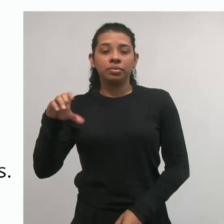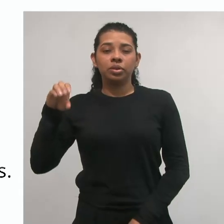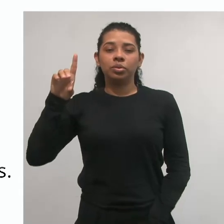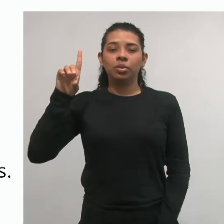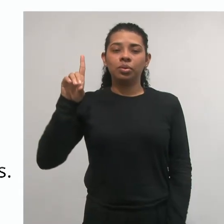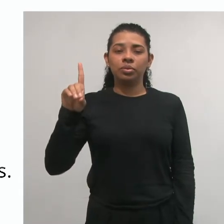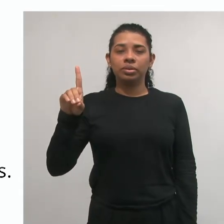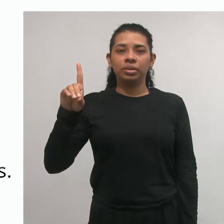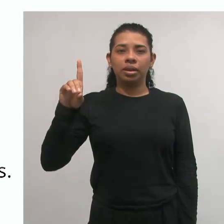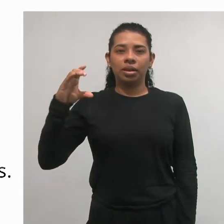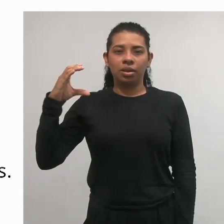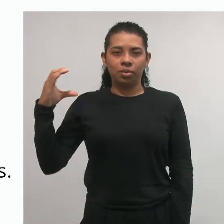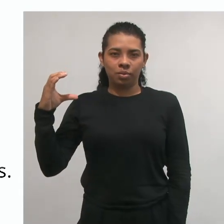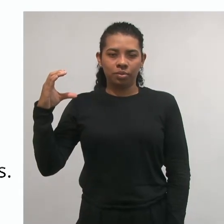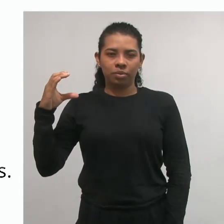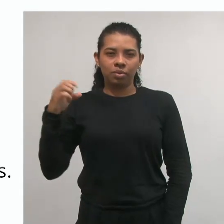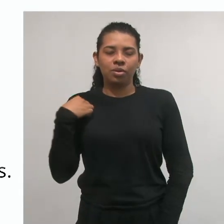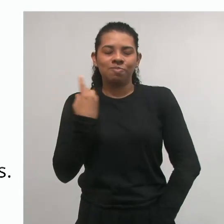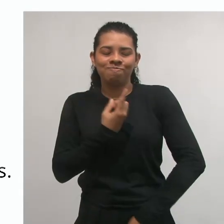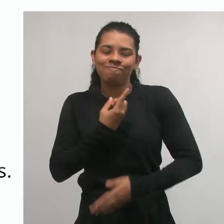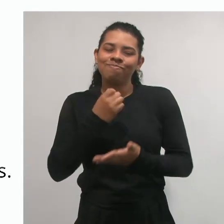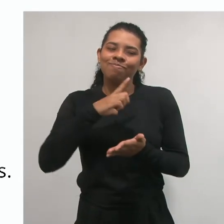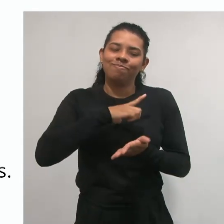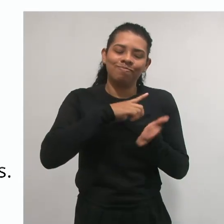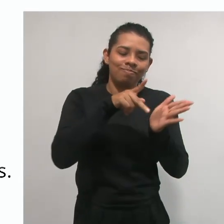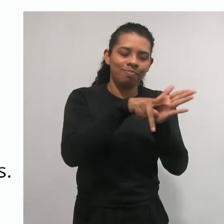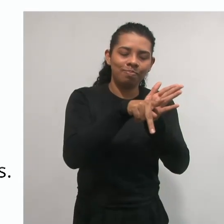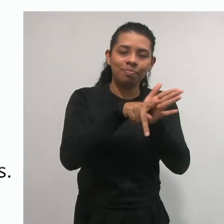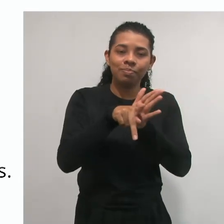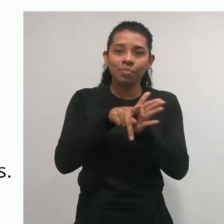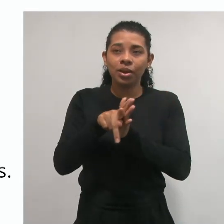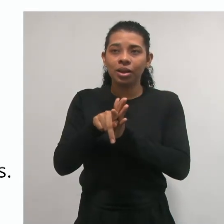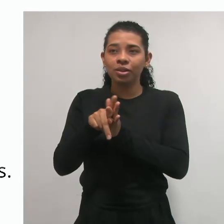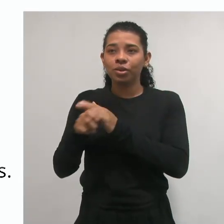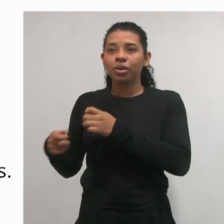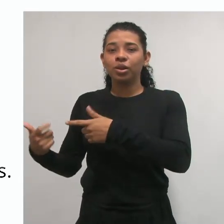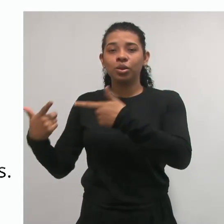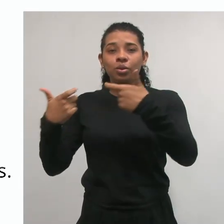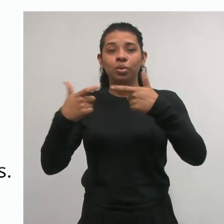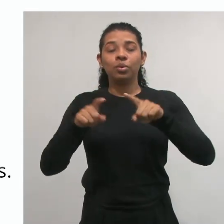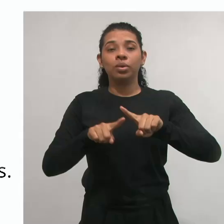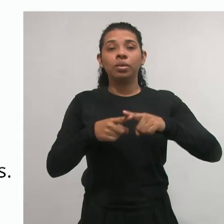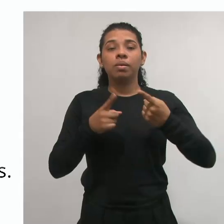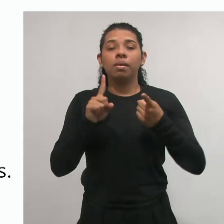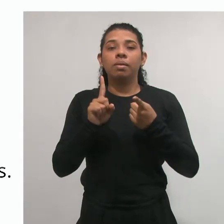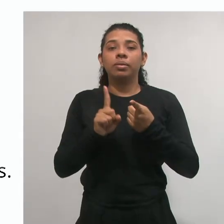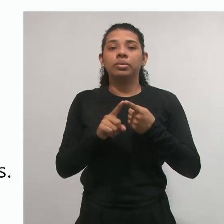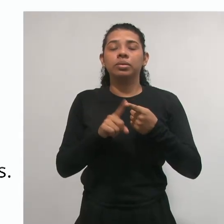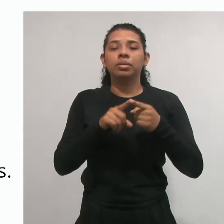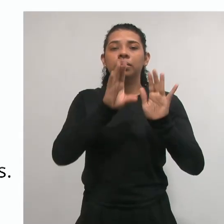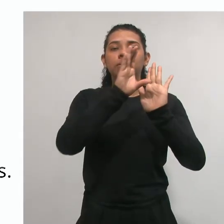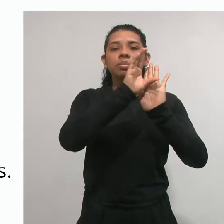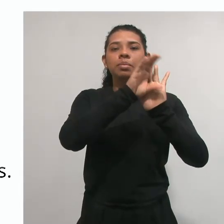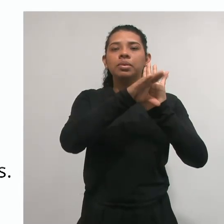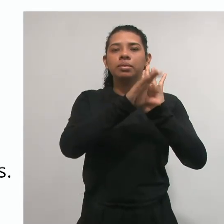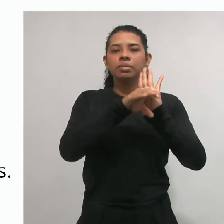de denúncia, de luta, mas também como teoria,